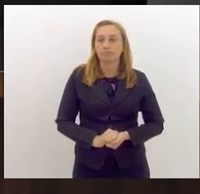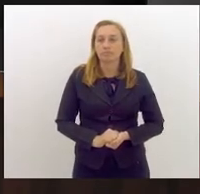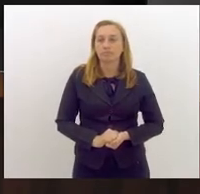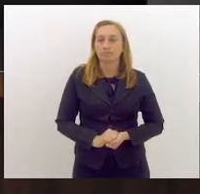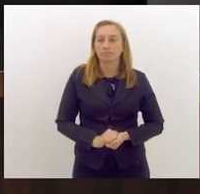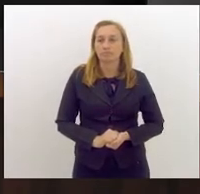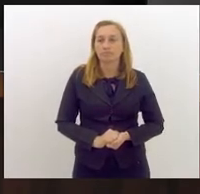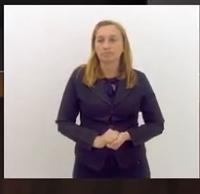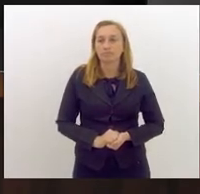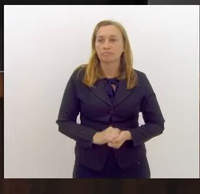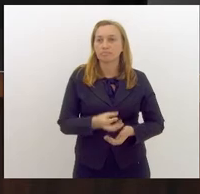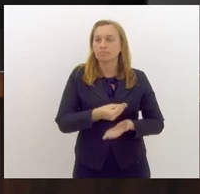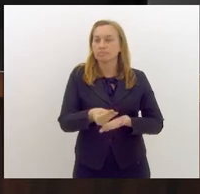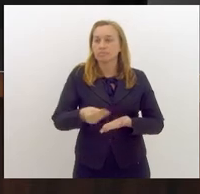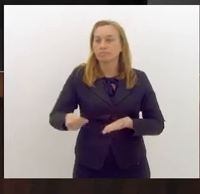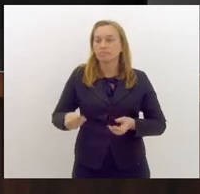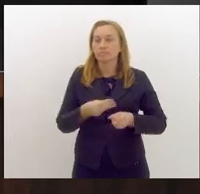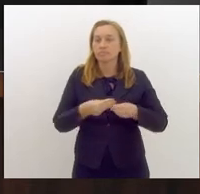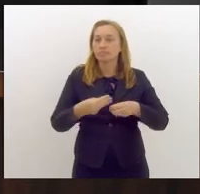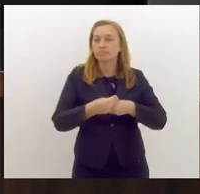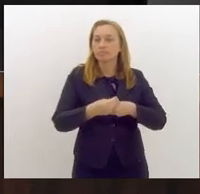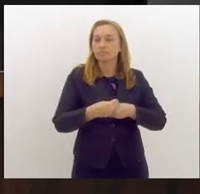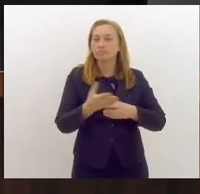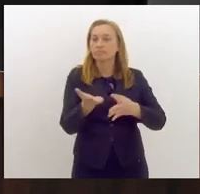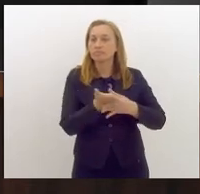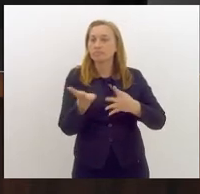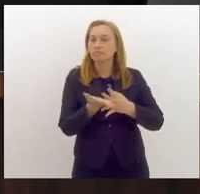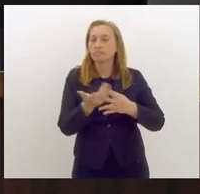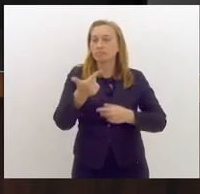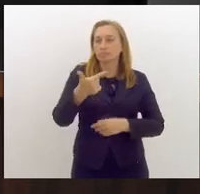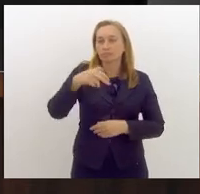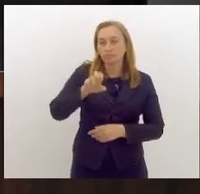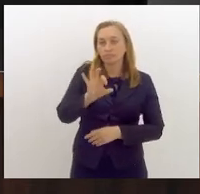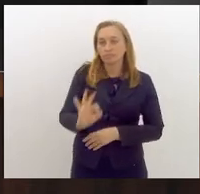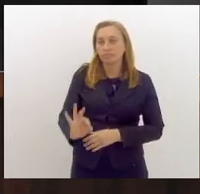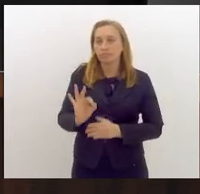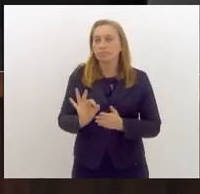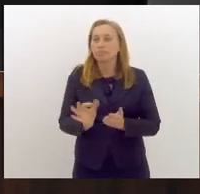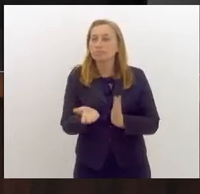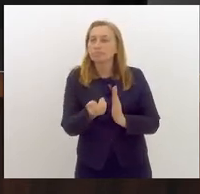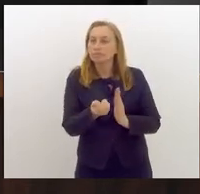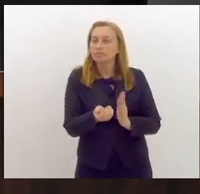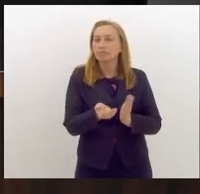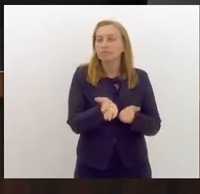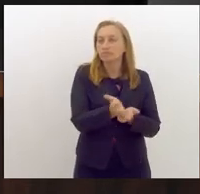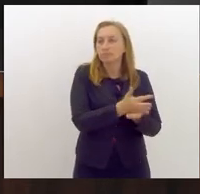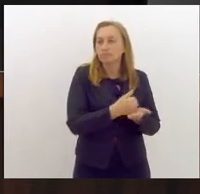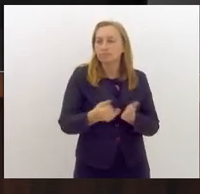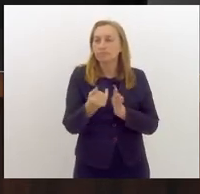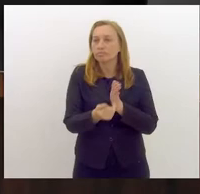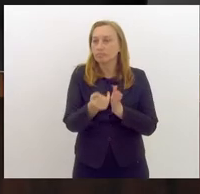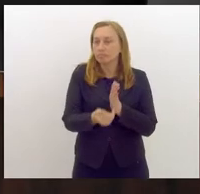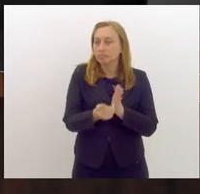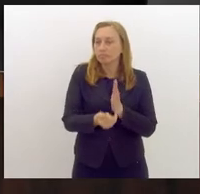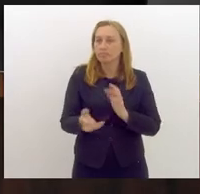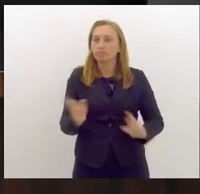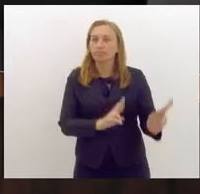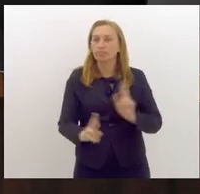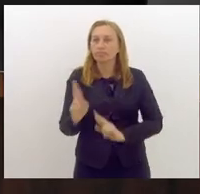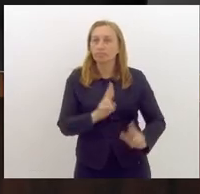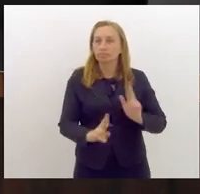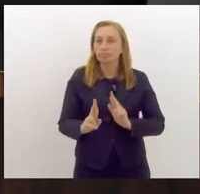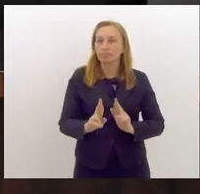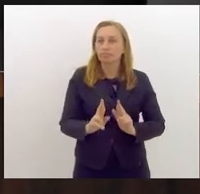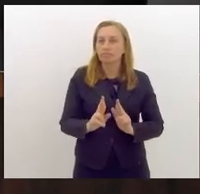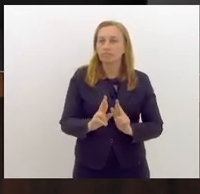dispõe sobre a distribuição aos municípios da parcela de 25% do produto arrecadação do Imposto sobre operações relativas a circulação